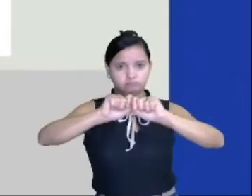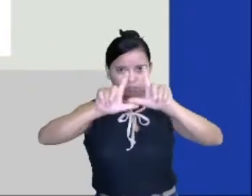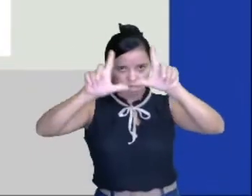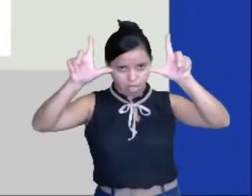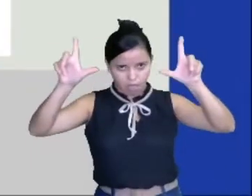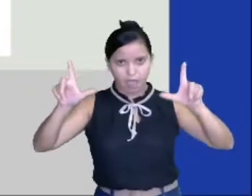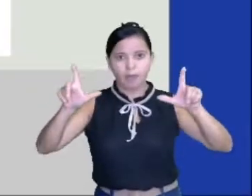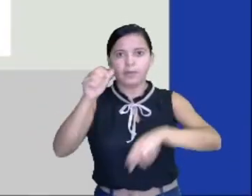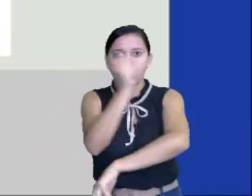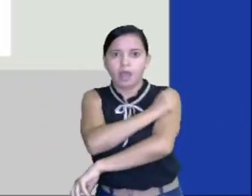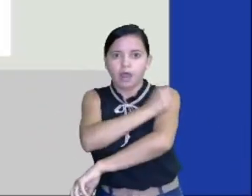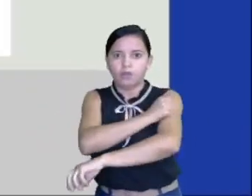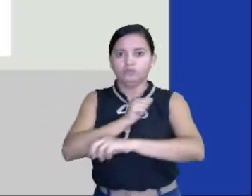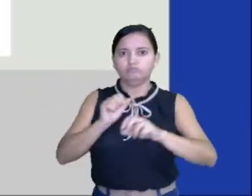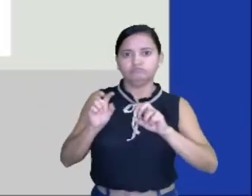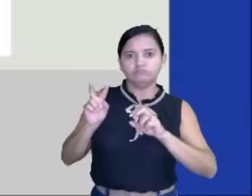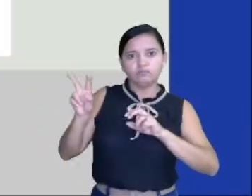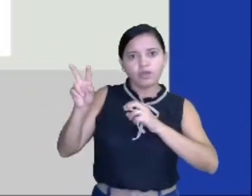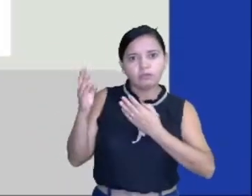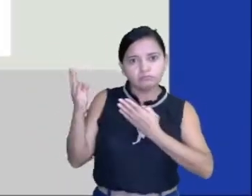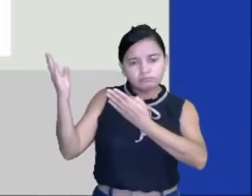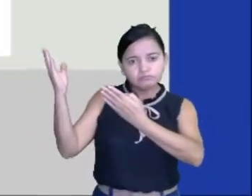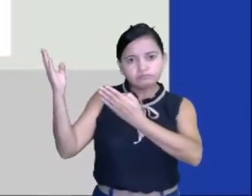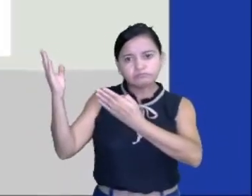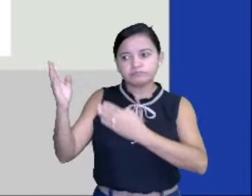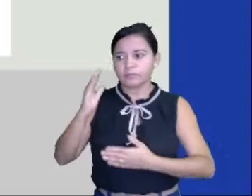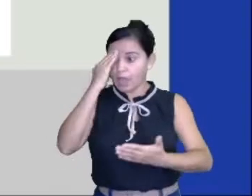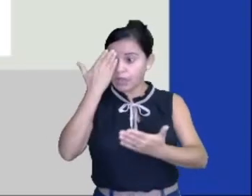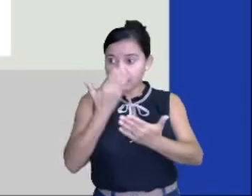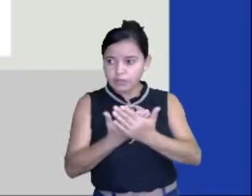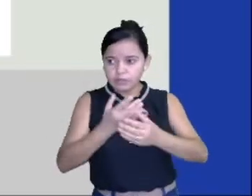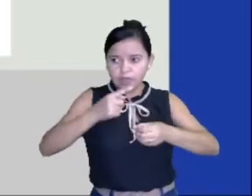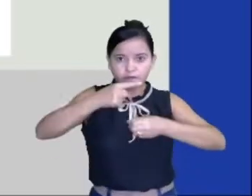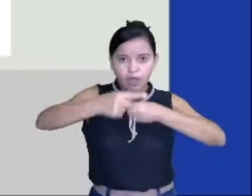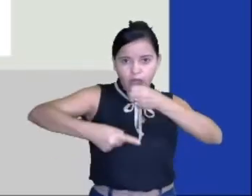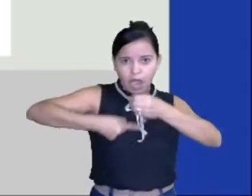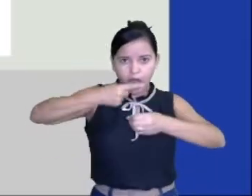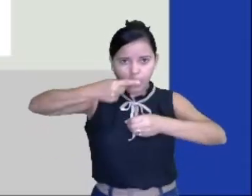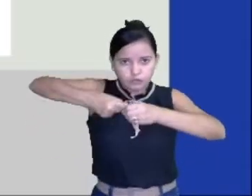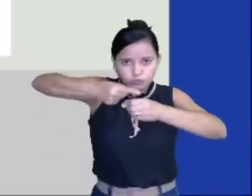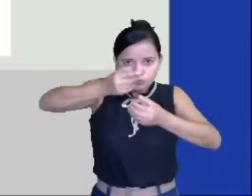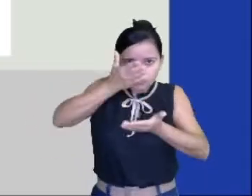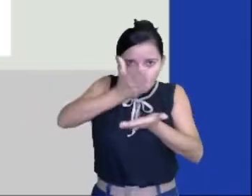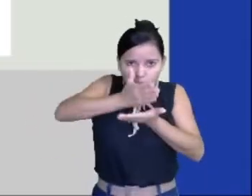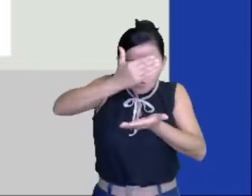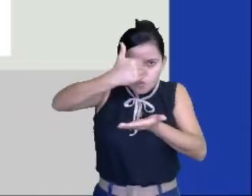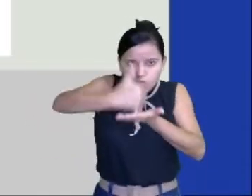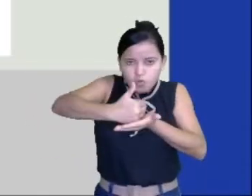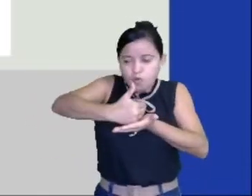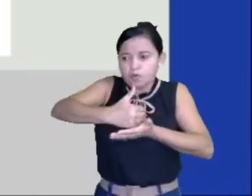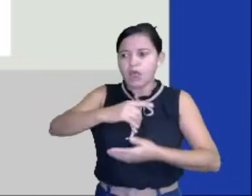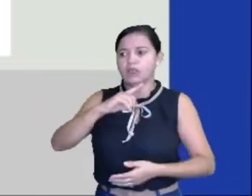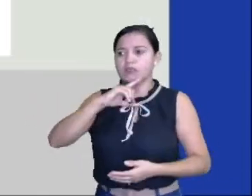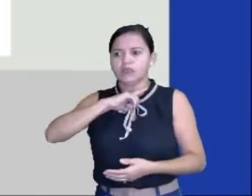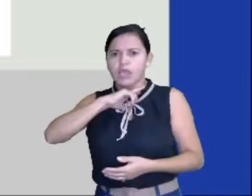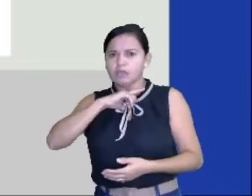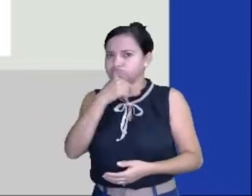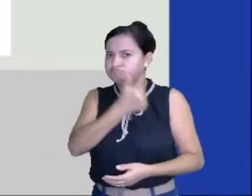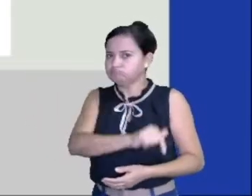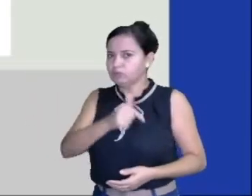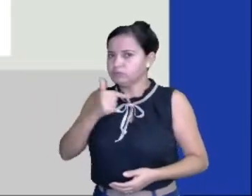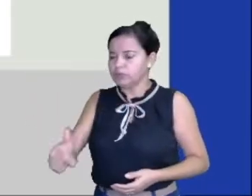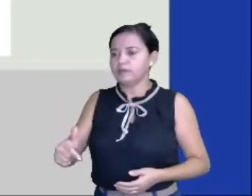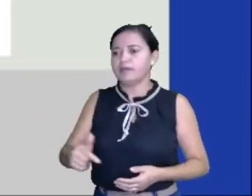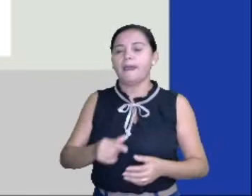que os nossos alunos possam ver, ele acreditava que esse átomo era indivisível, até porque a palavra átomo, a etimologia da palavra, gente, átomo, quer